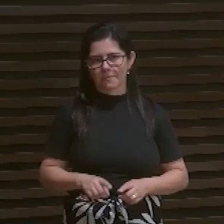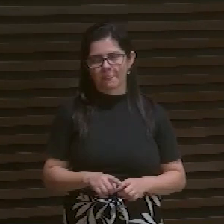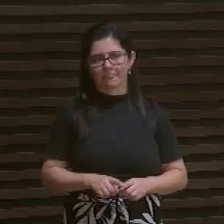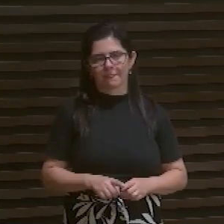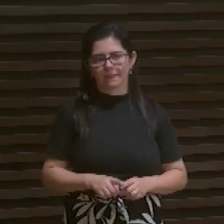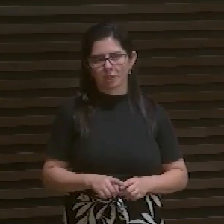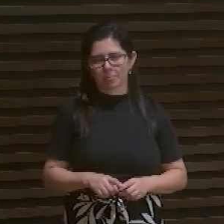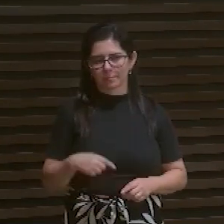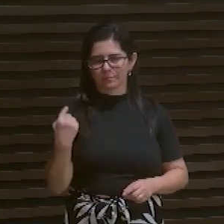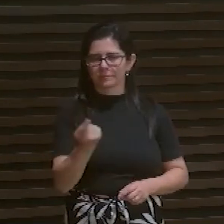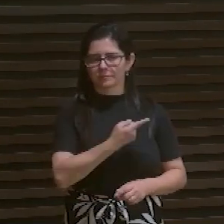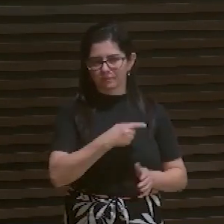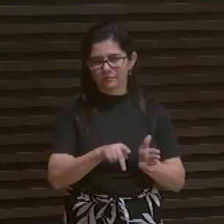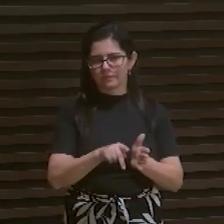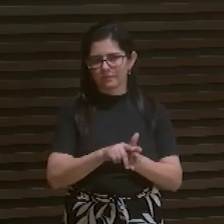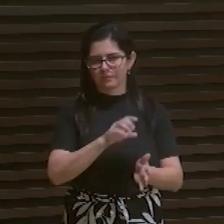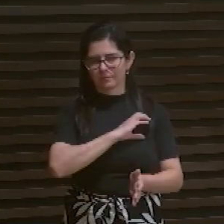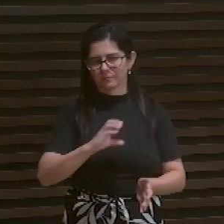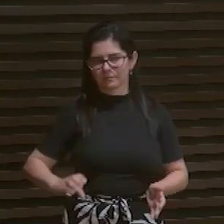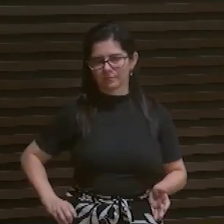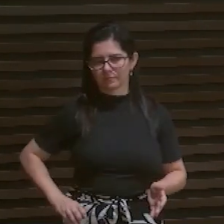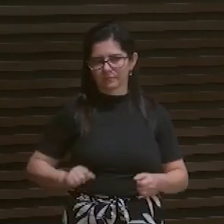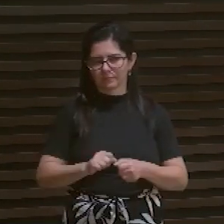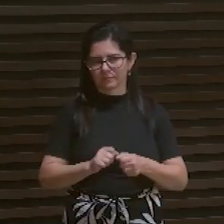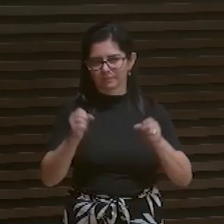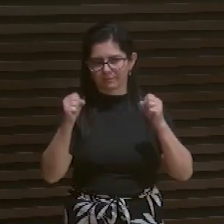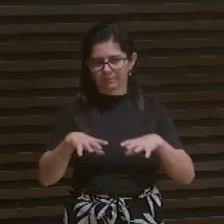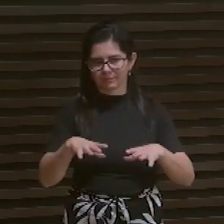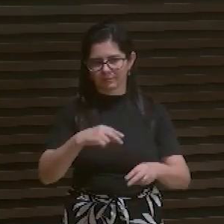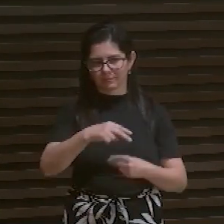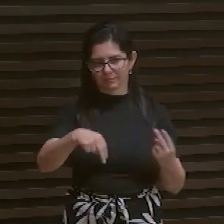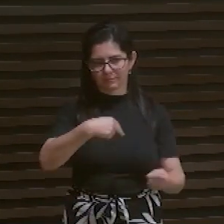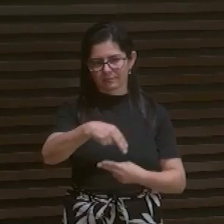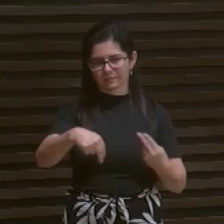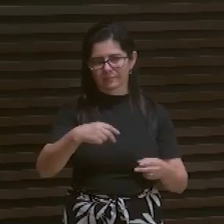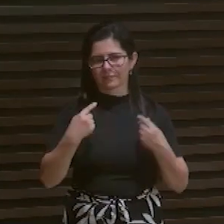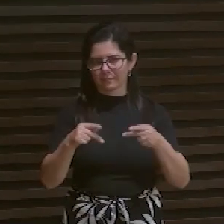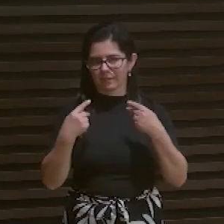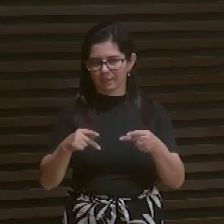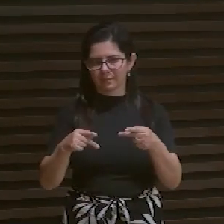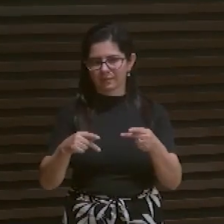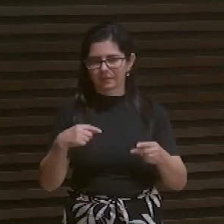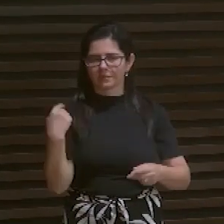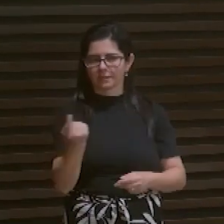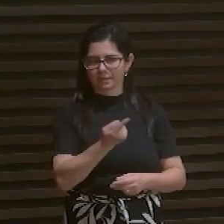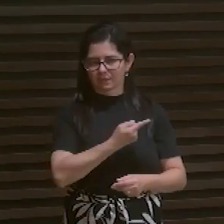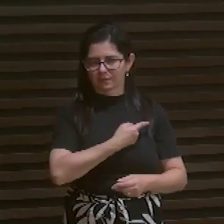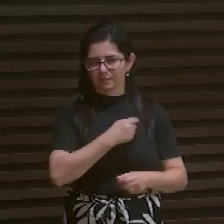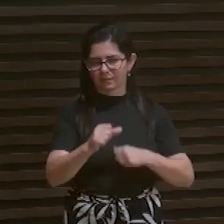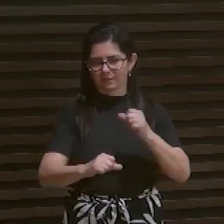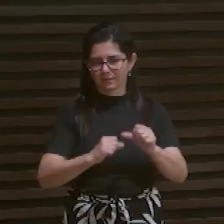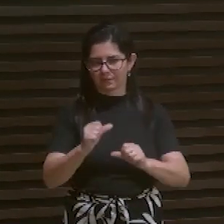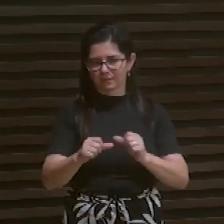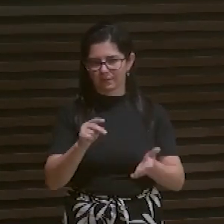universo. Que essa mensagem nos transforme genuinamente e que sigamos progredindo para alimentos cada vez mais